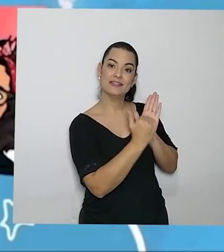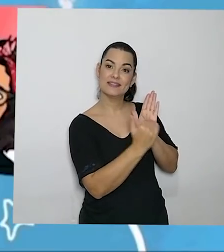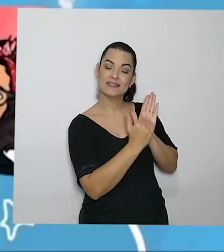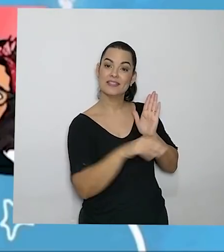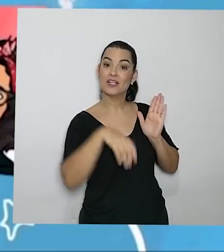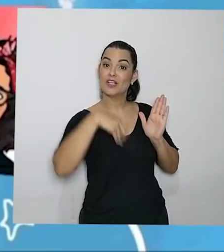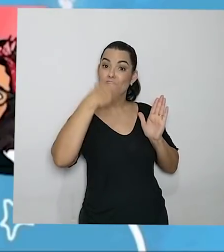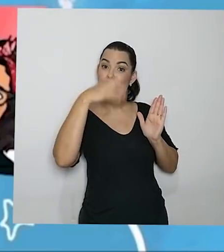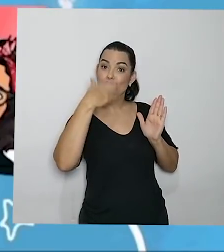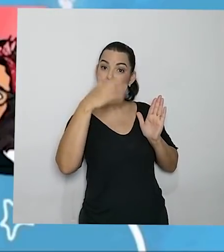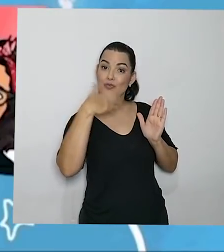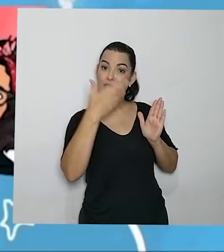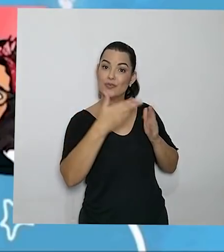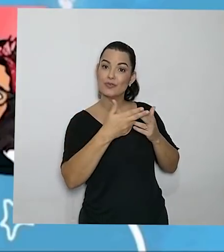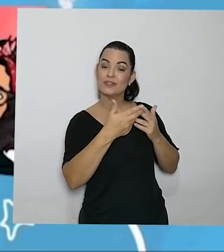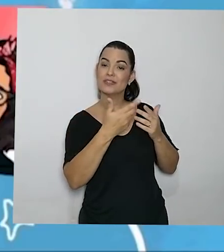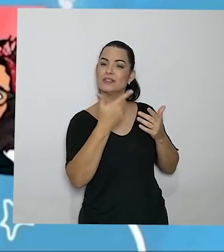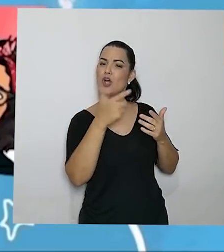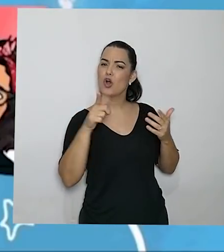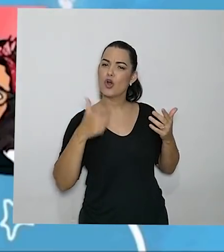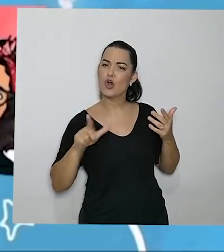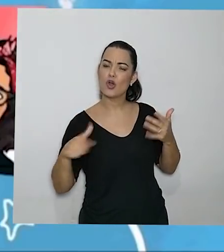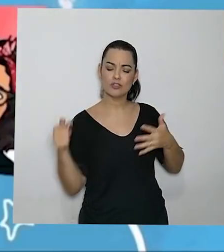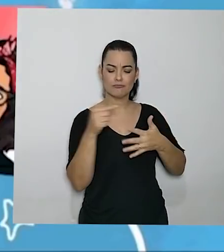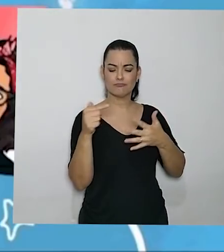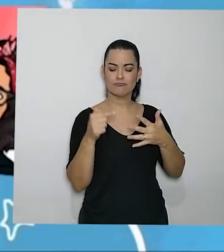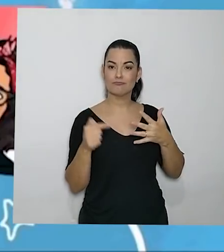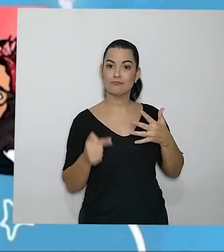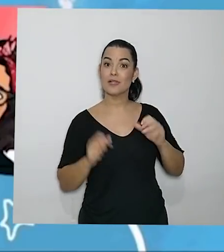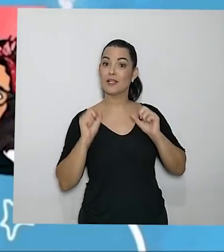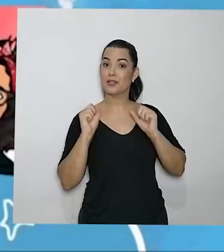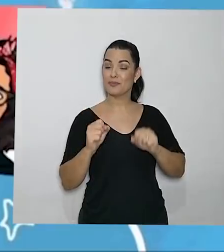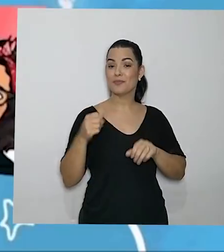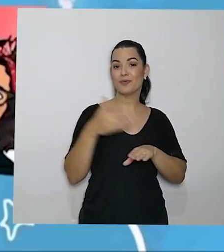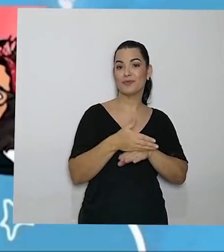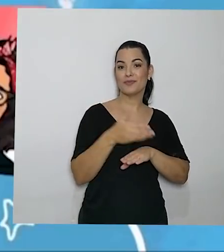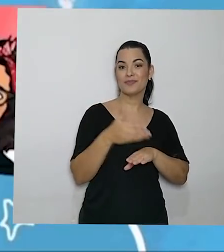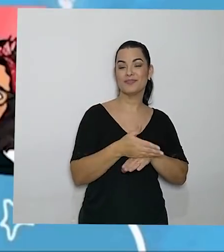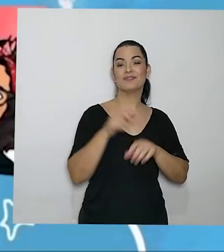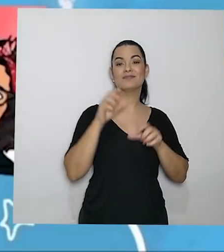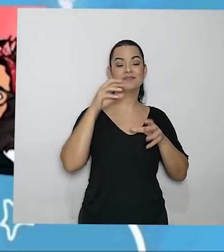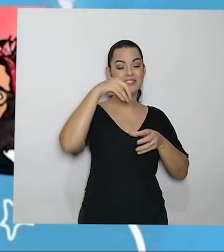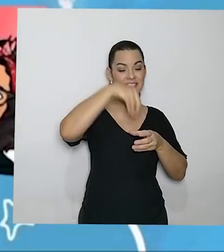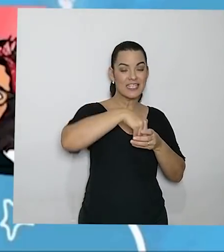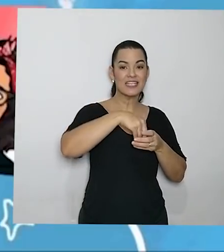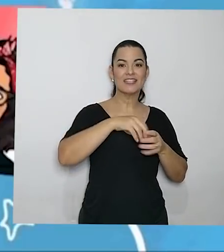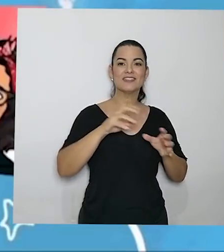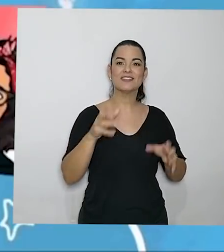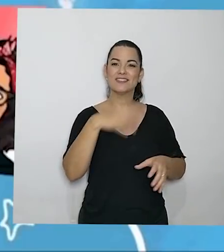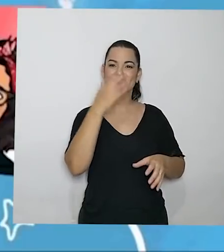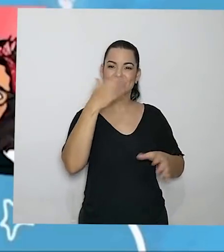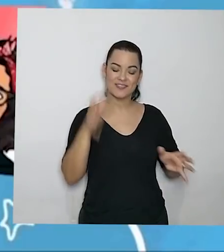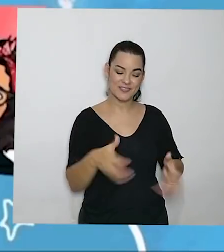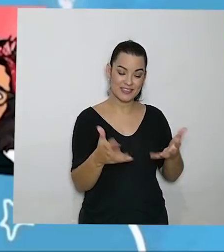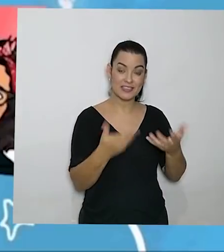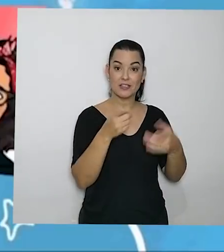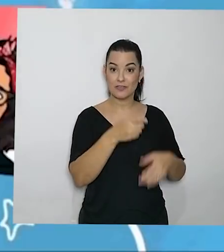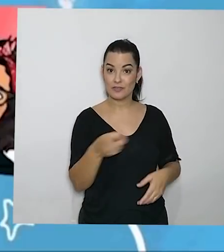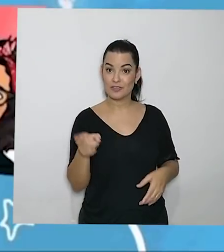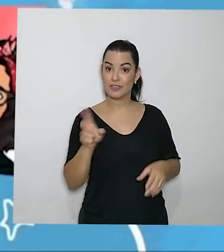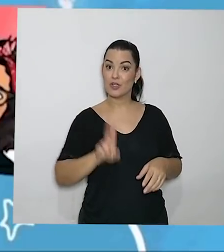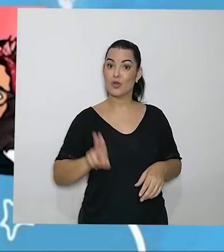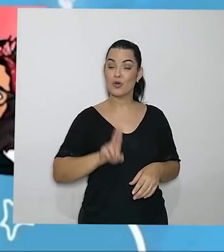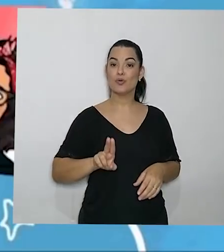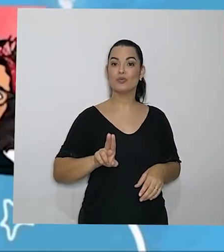ter na salada de frutas da Dona Medonha. Você vai utilizar seu alfabeto